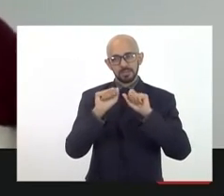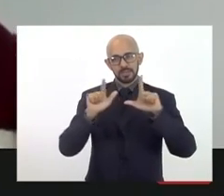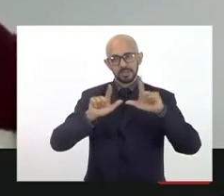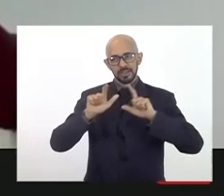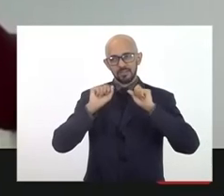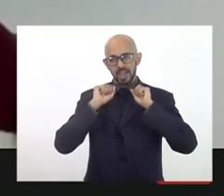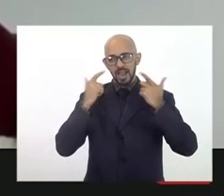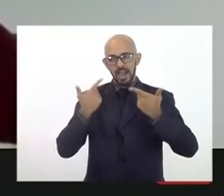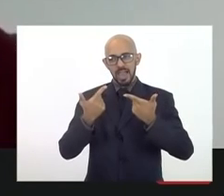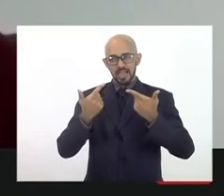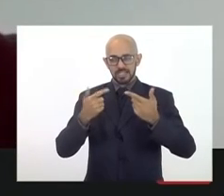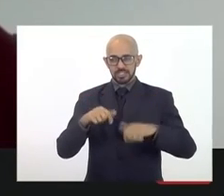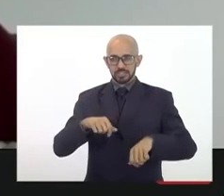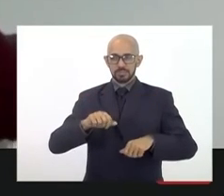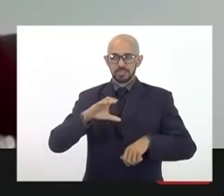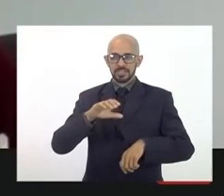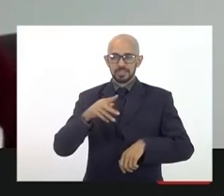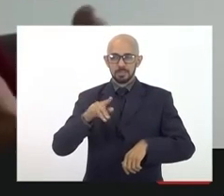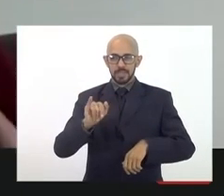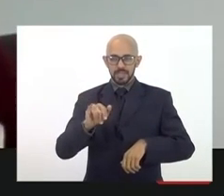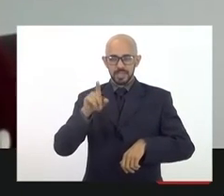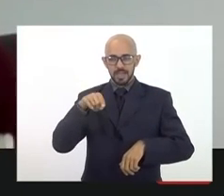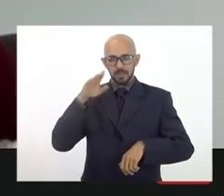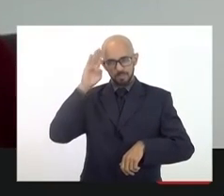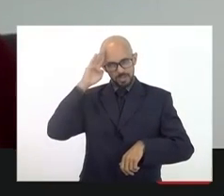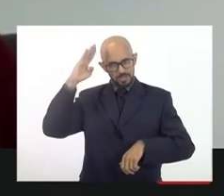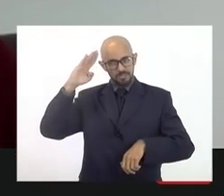A CPI tem prioridade